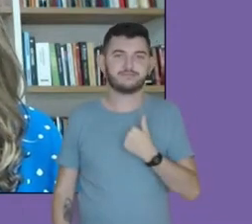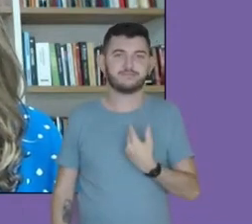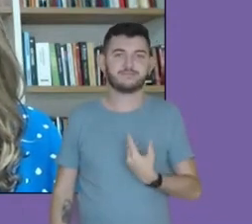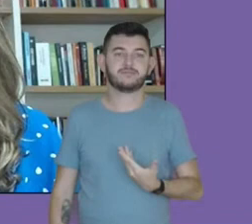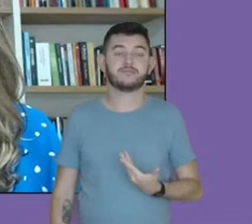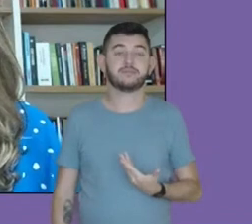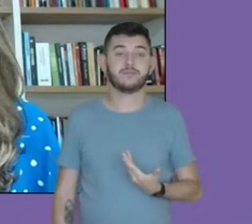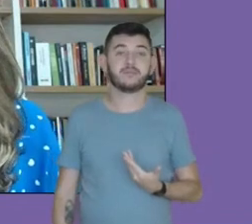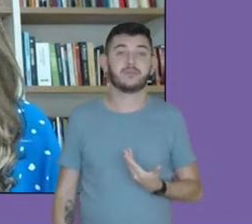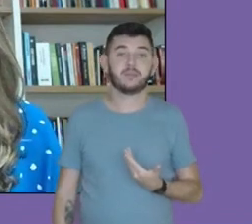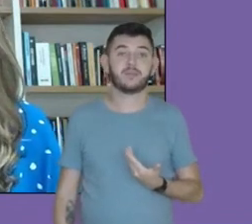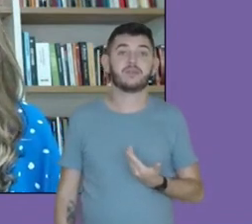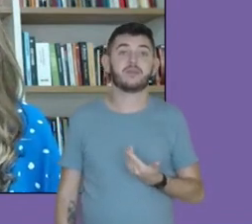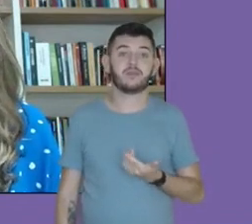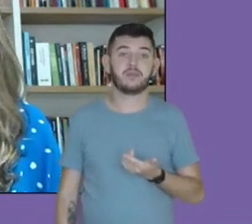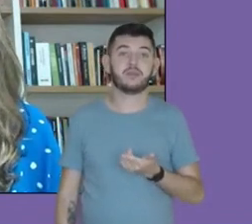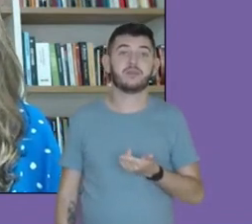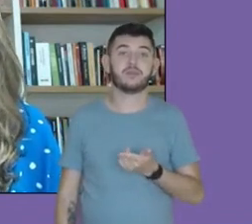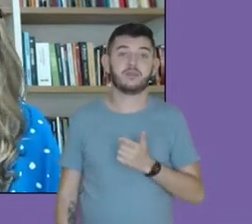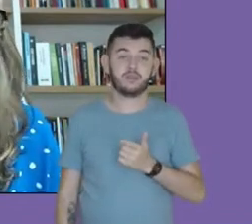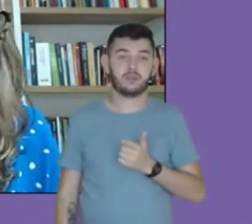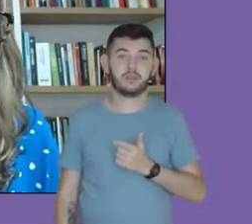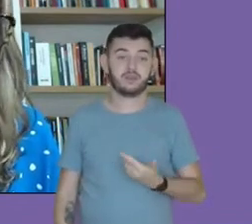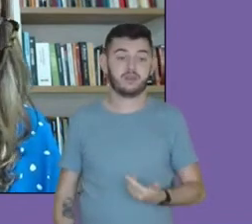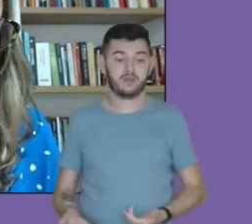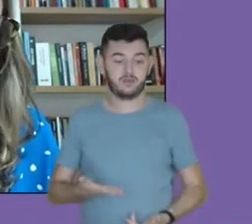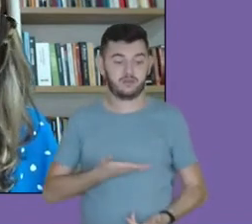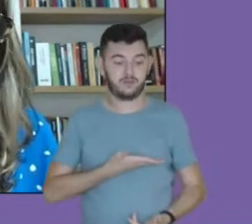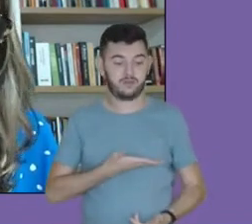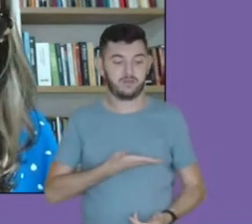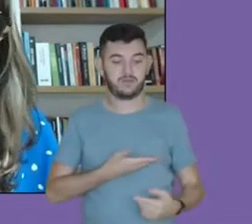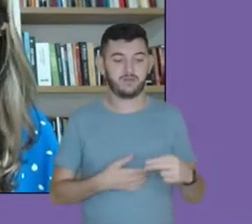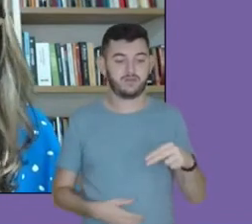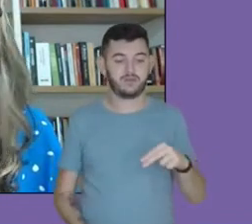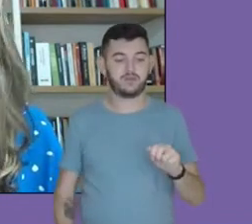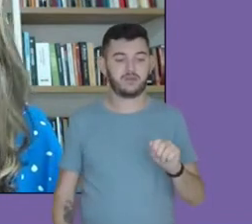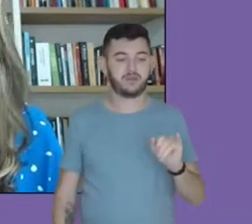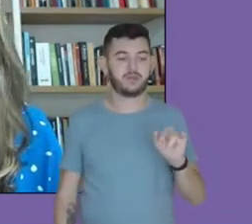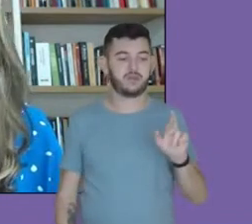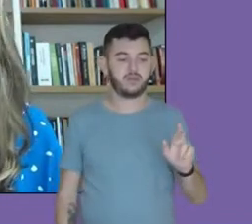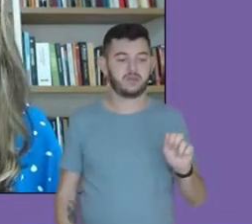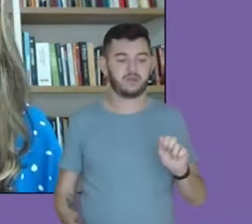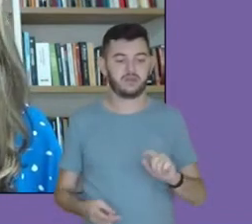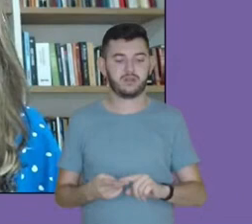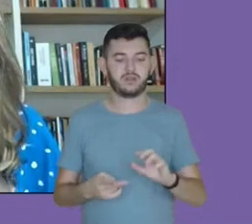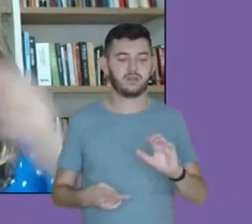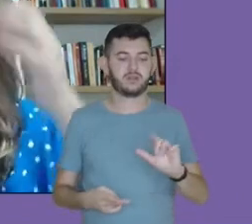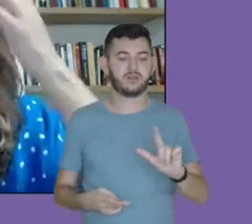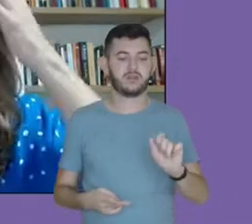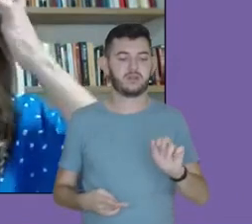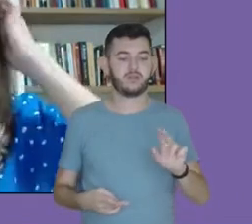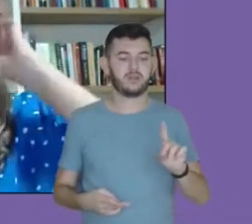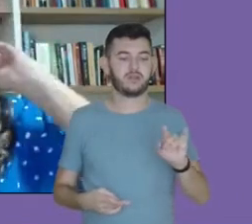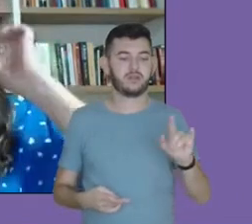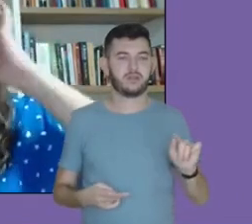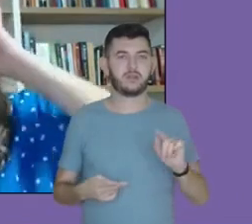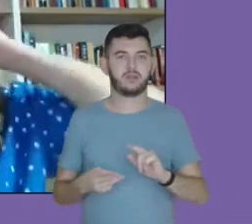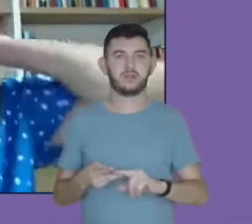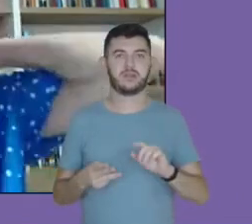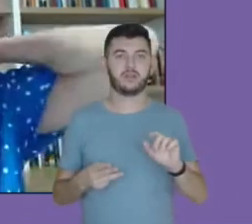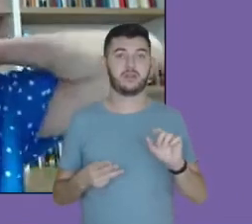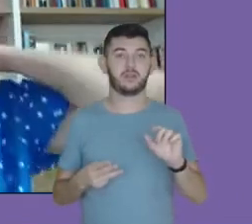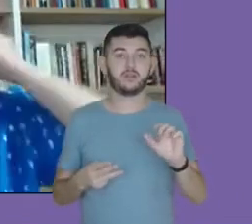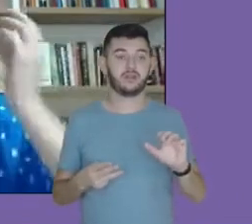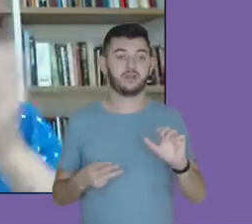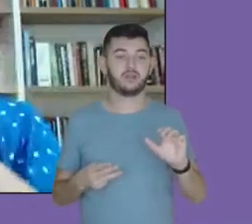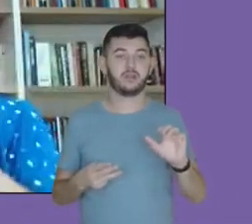que, tendo como companheiras a Naira, a Cláudia, a Selma e a Martinha, que virá se unir a